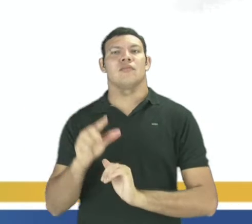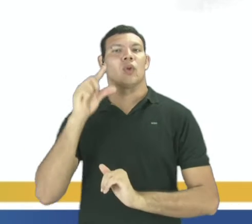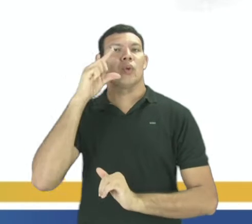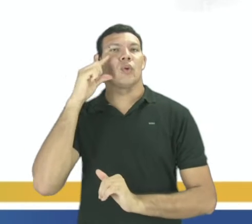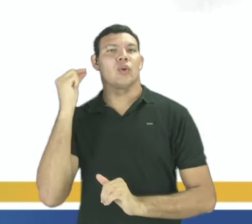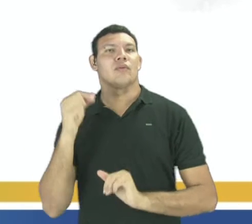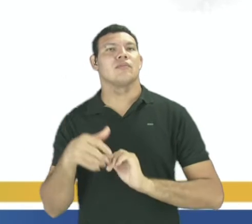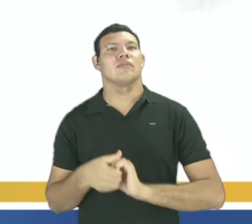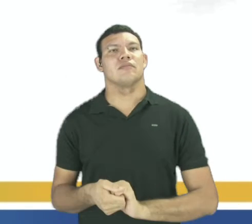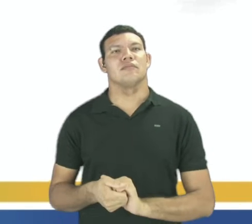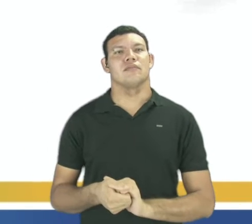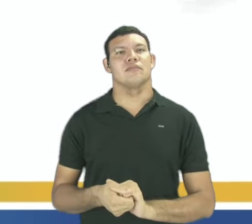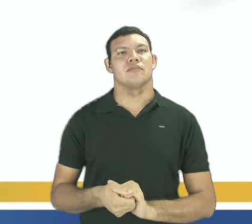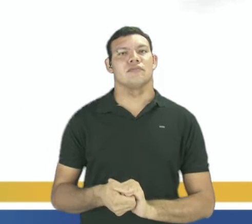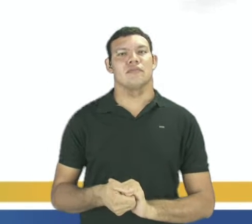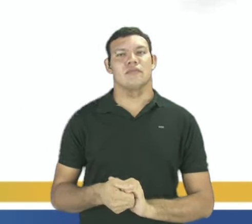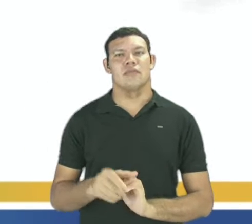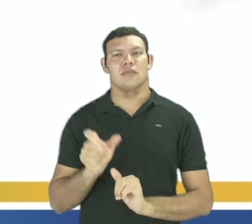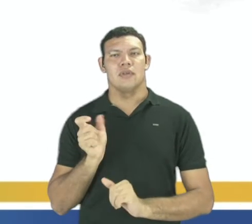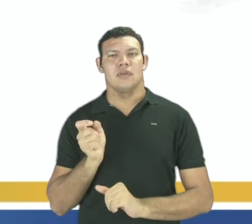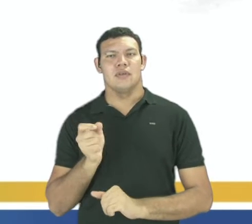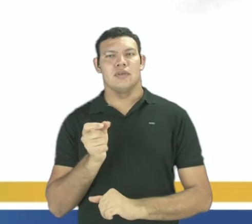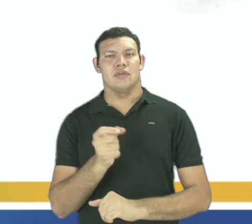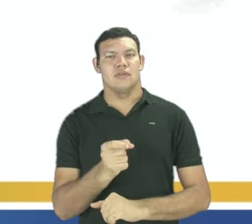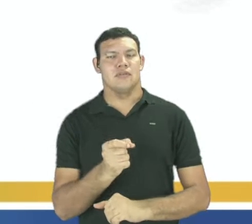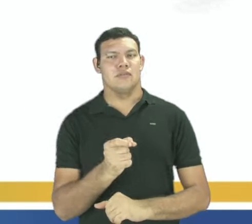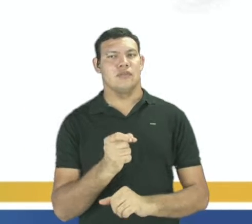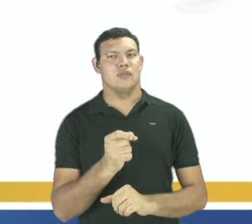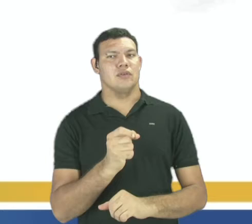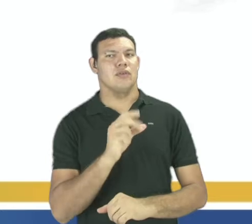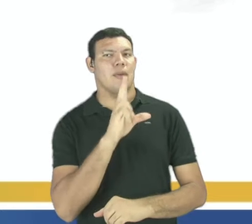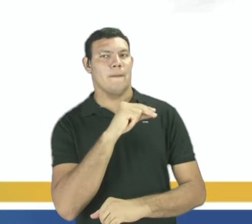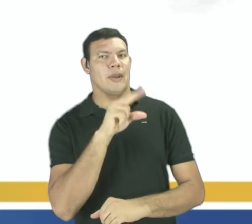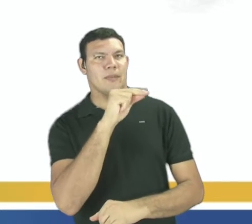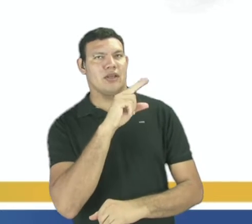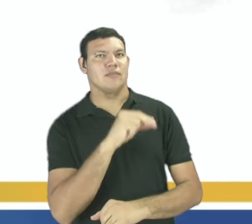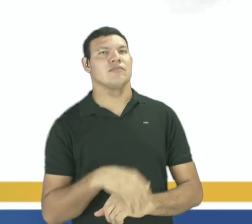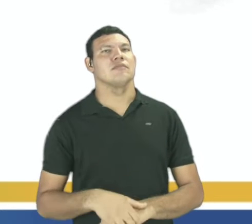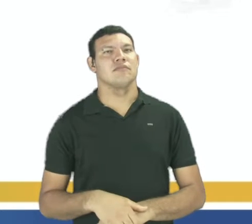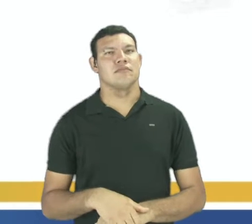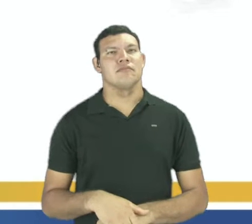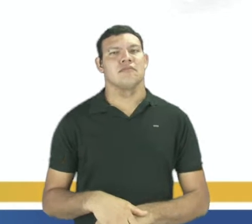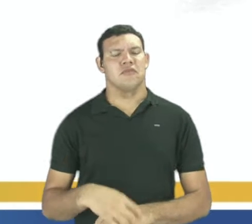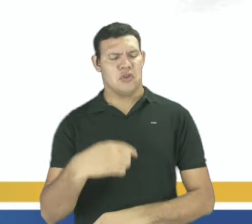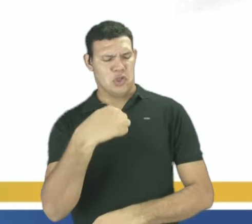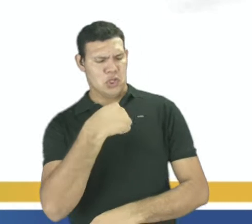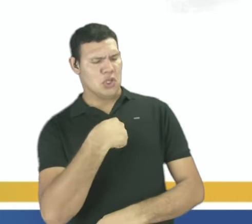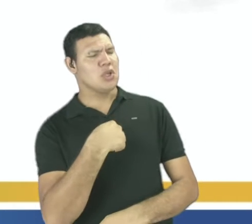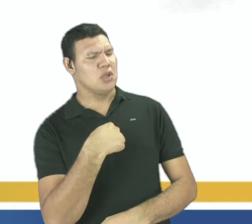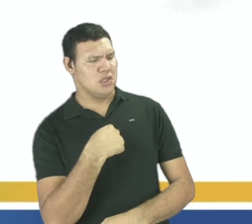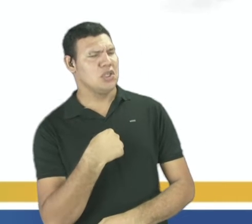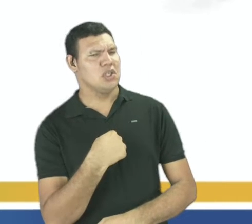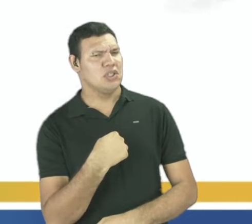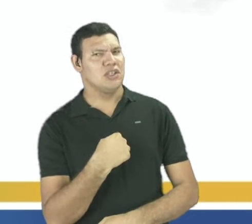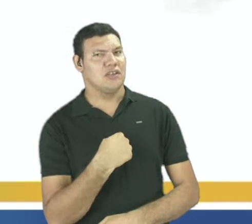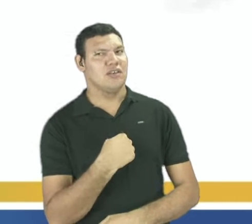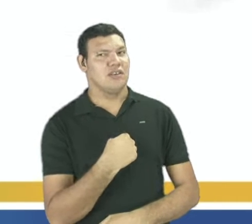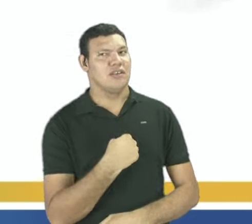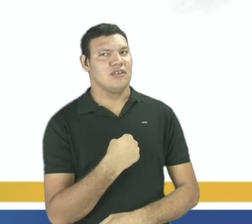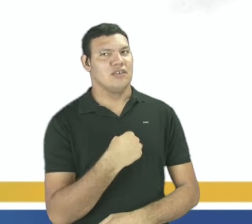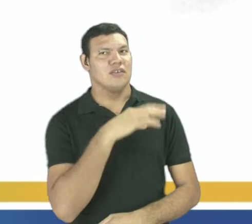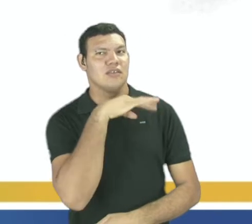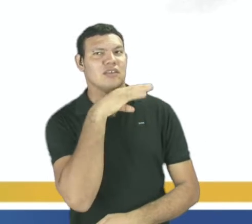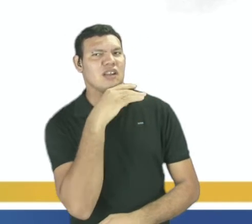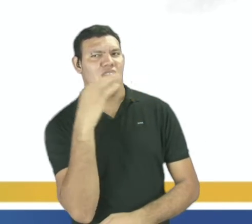Uma formiga começa a falar com o gato, Garfield, e diz: eu sou a criatura mais veloz do mundo. No